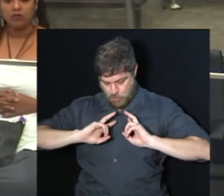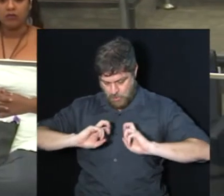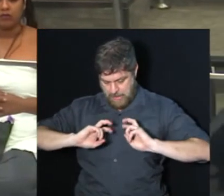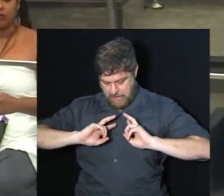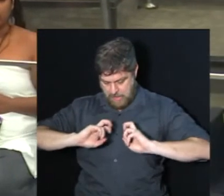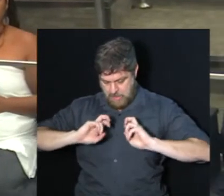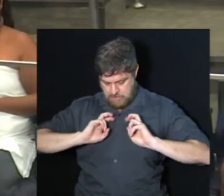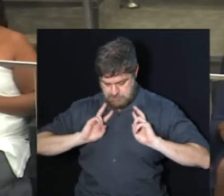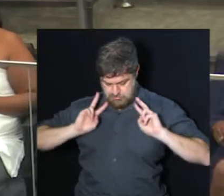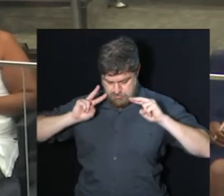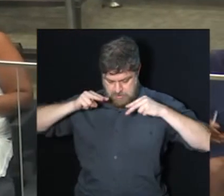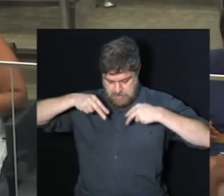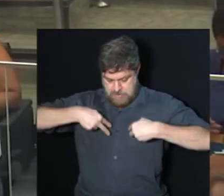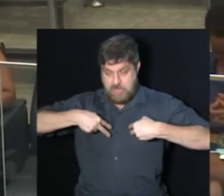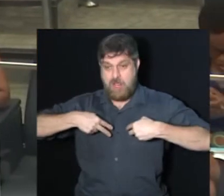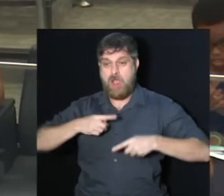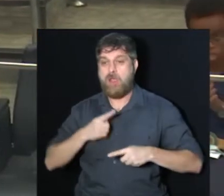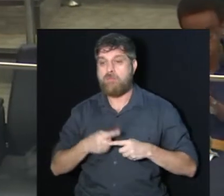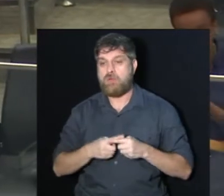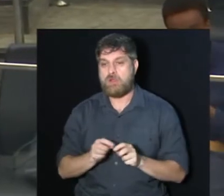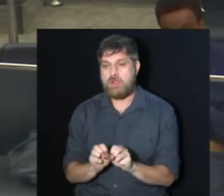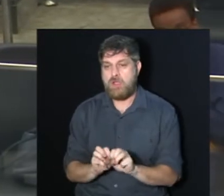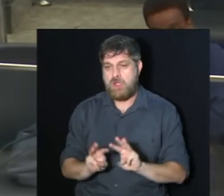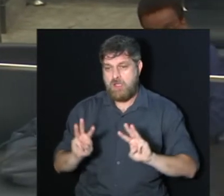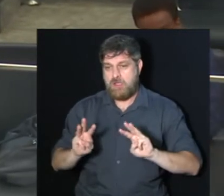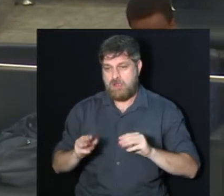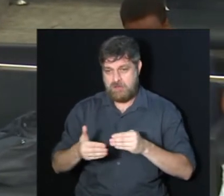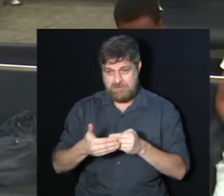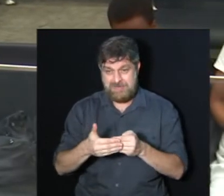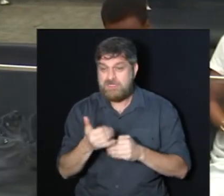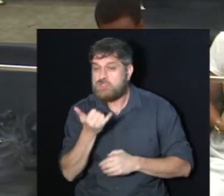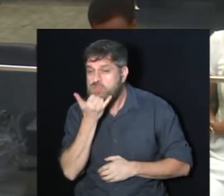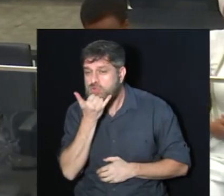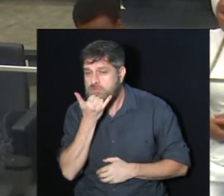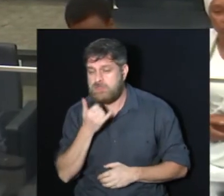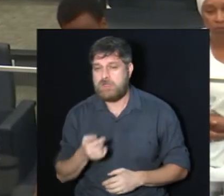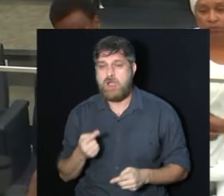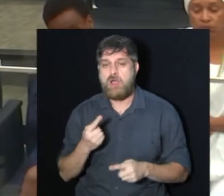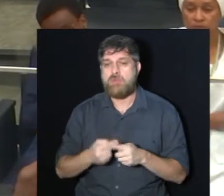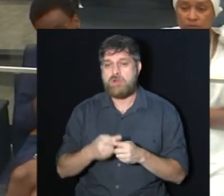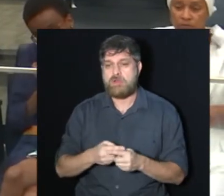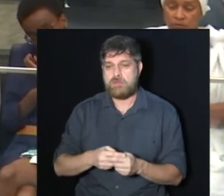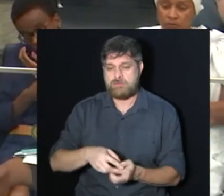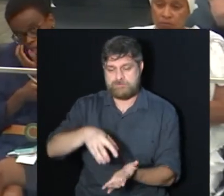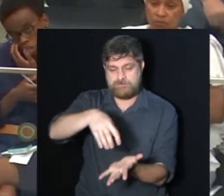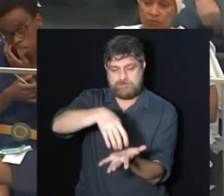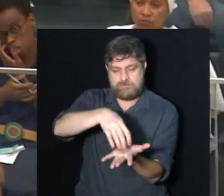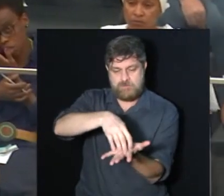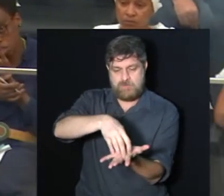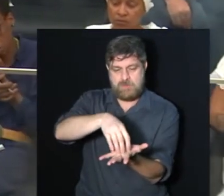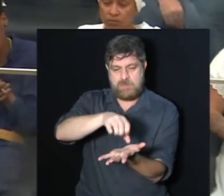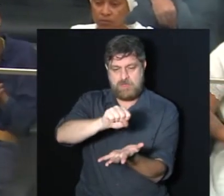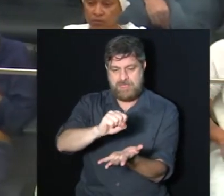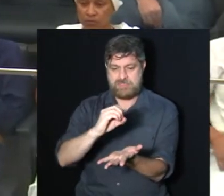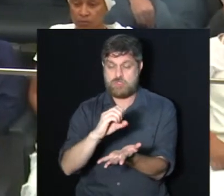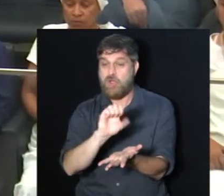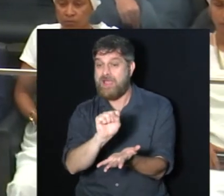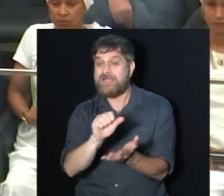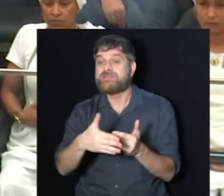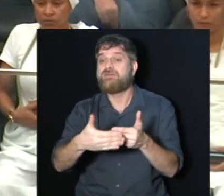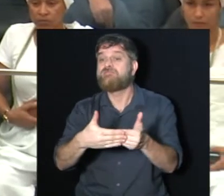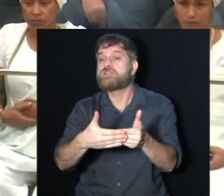Por que vai fechar a ONU? Desculpa, por que vai fechar a mulher em SOS